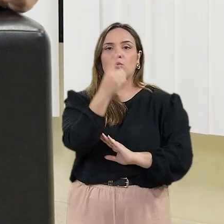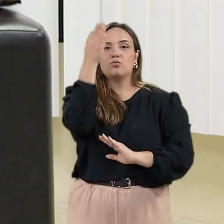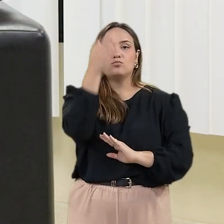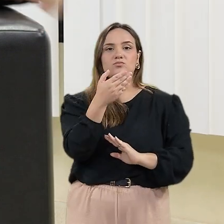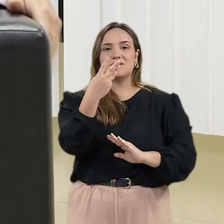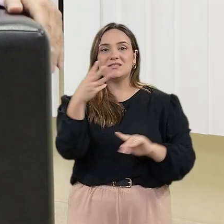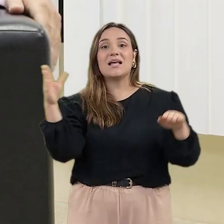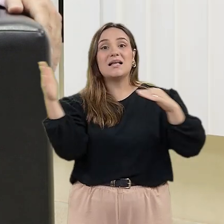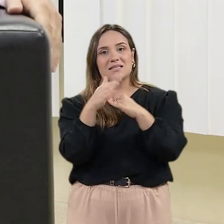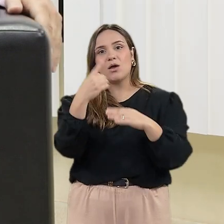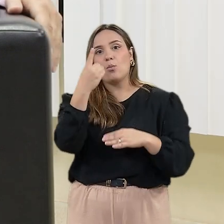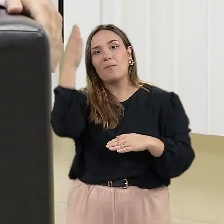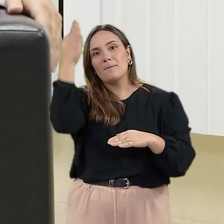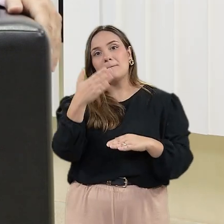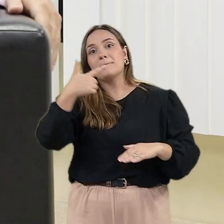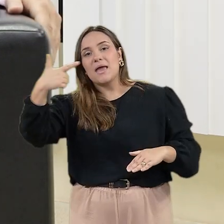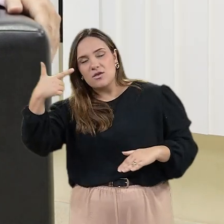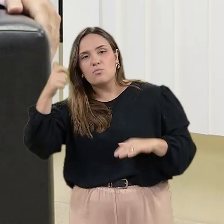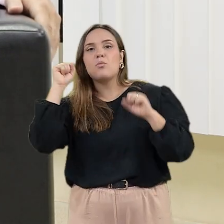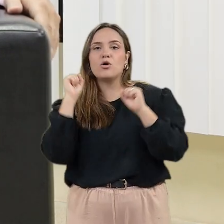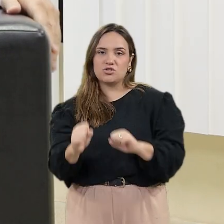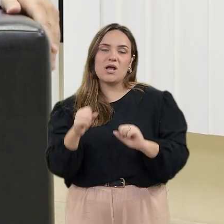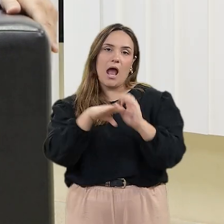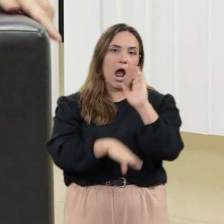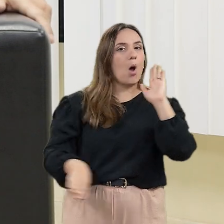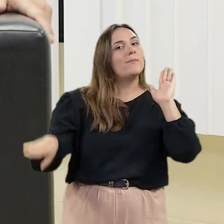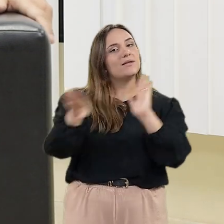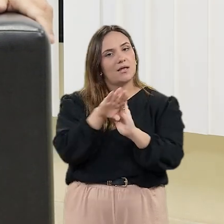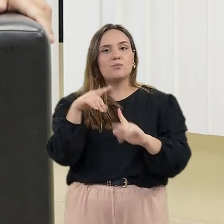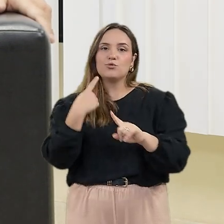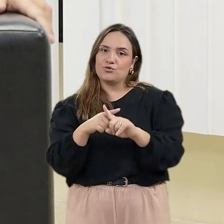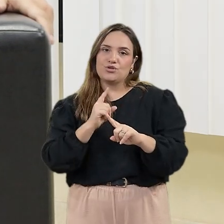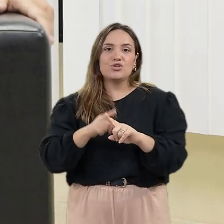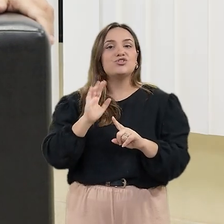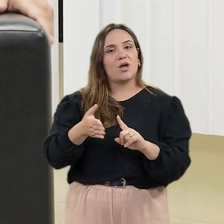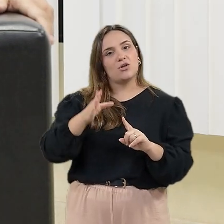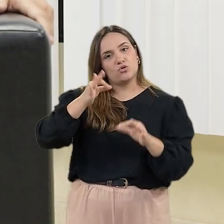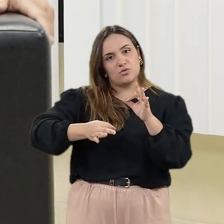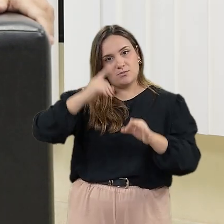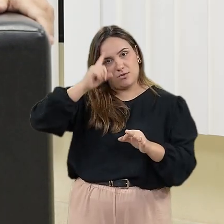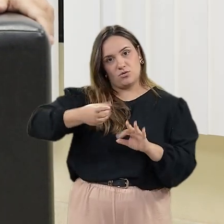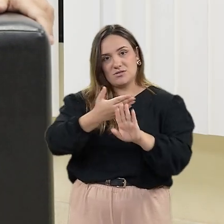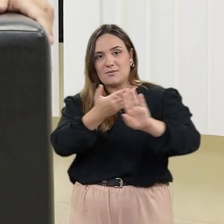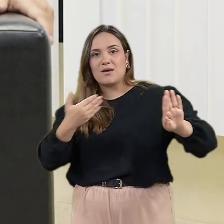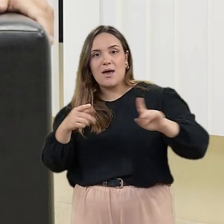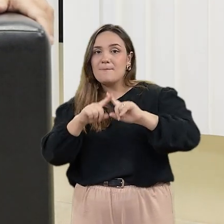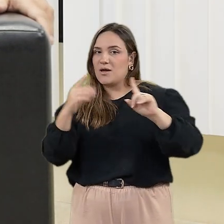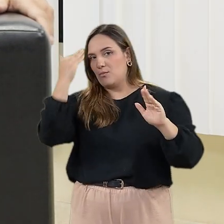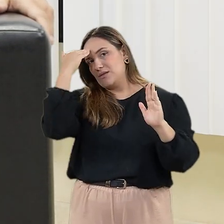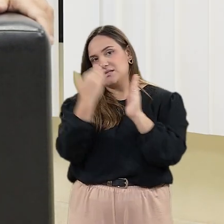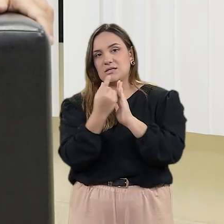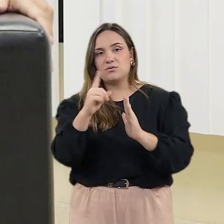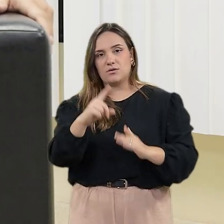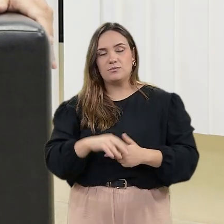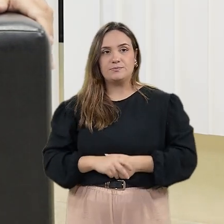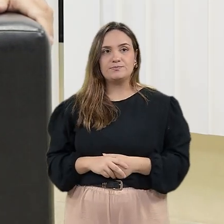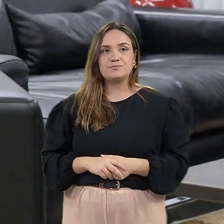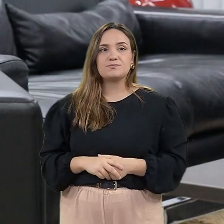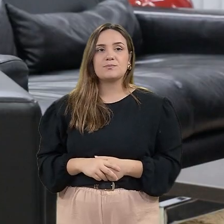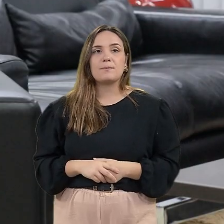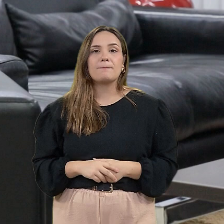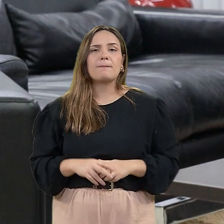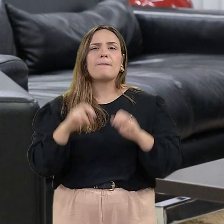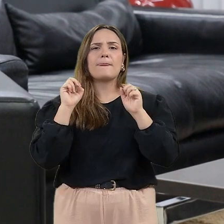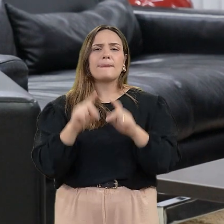pena de 1/3 até a metade, dada a gravidade pelo fato de já ter uma medida protetiva. Certo.